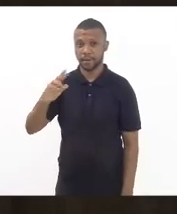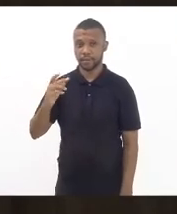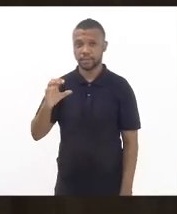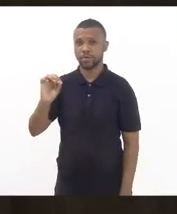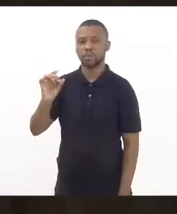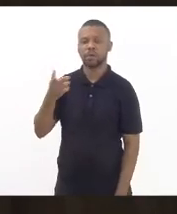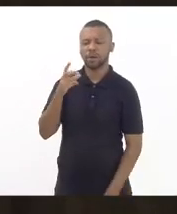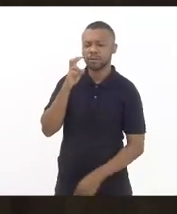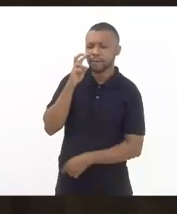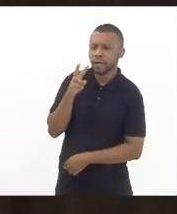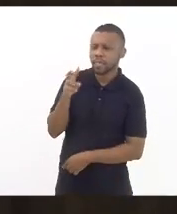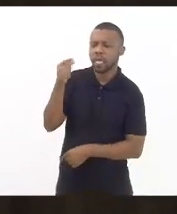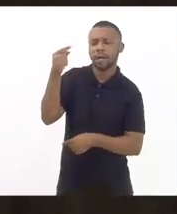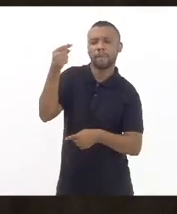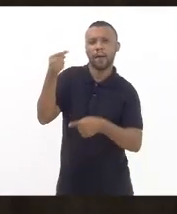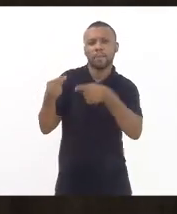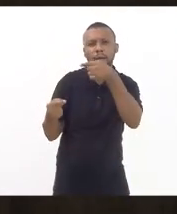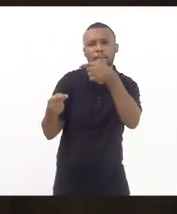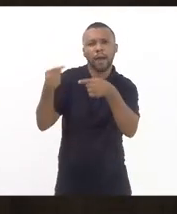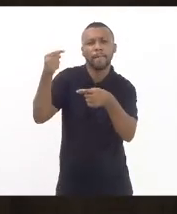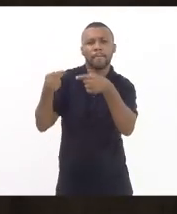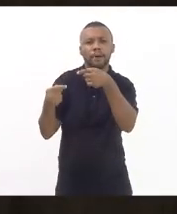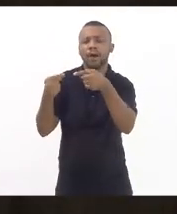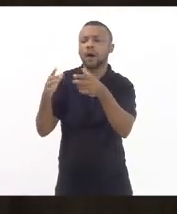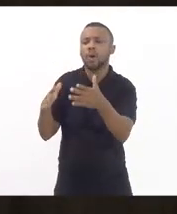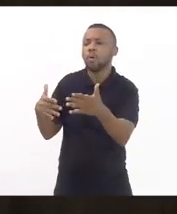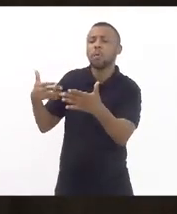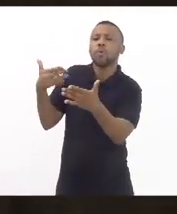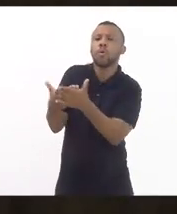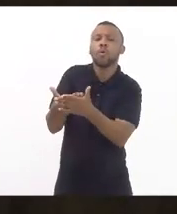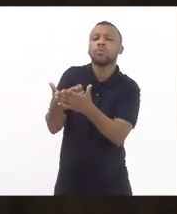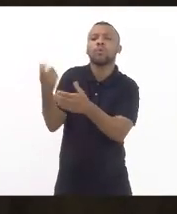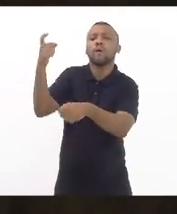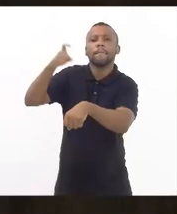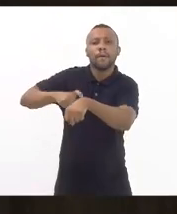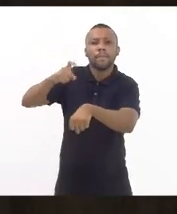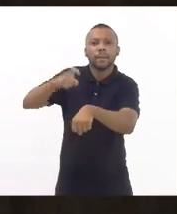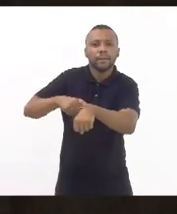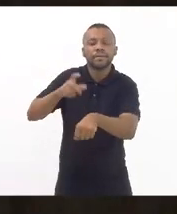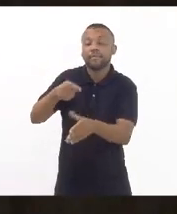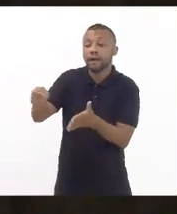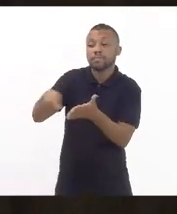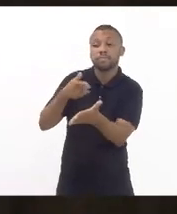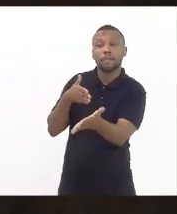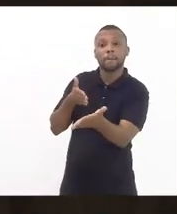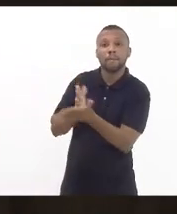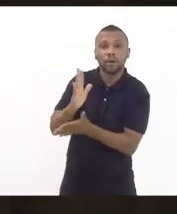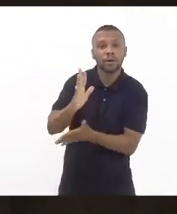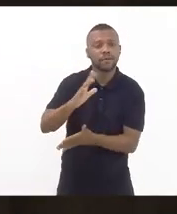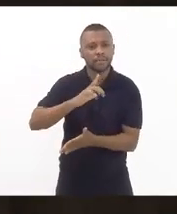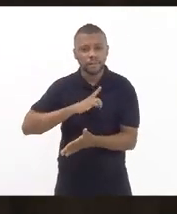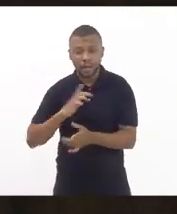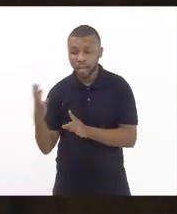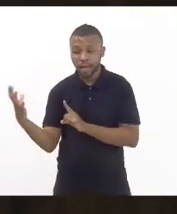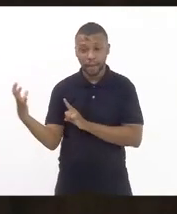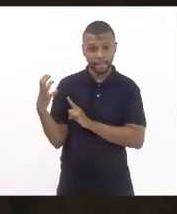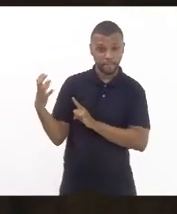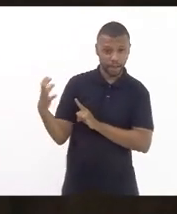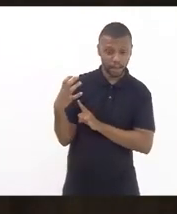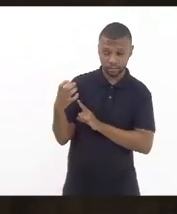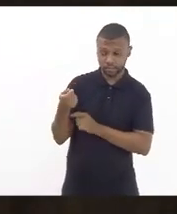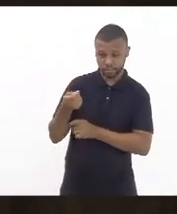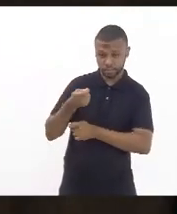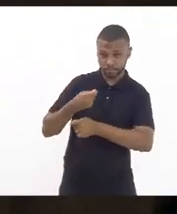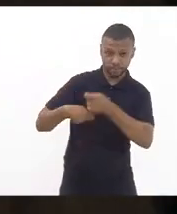quando será o momento de sancionar quando vai trazer impacto financeiro. Se nós vamos jogar para